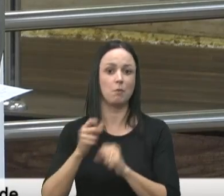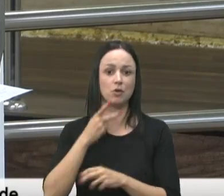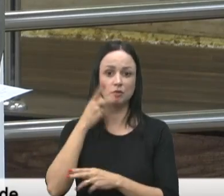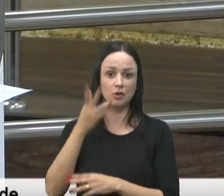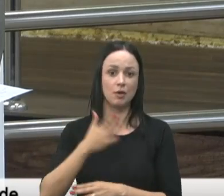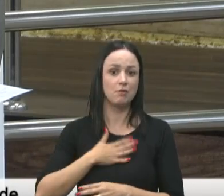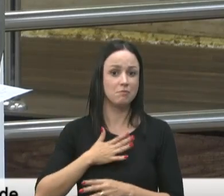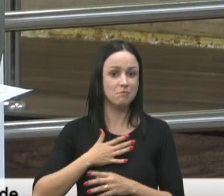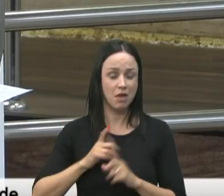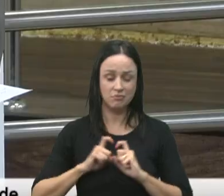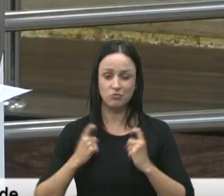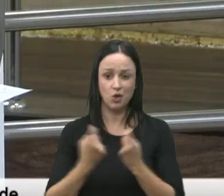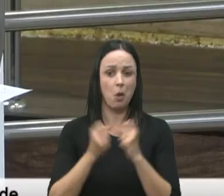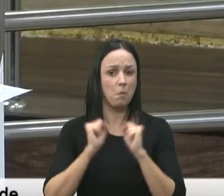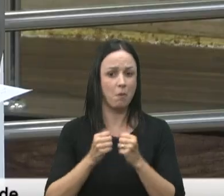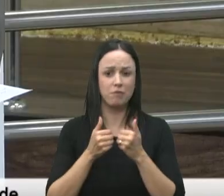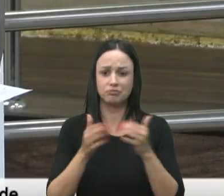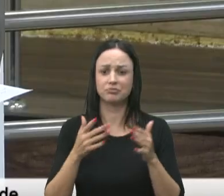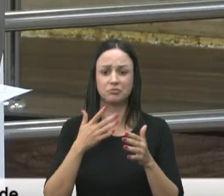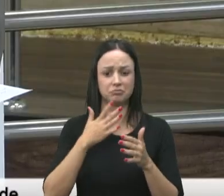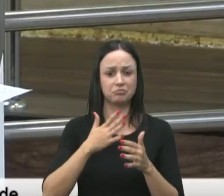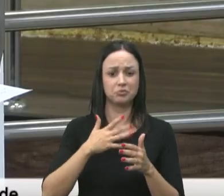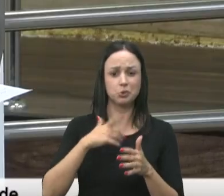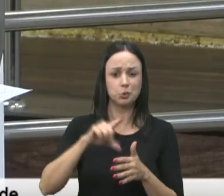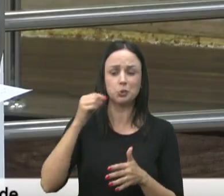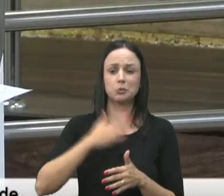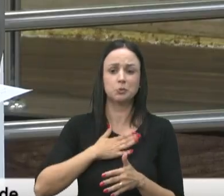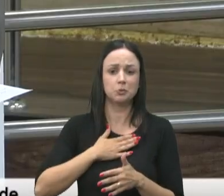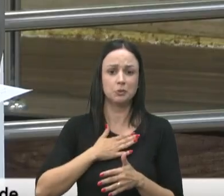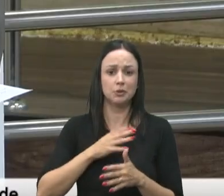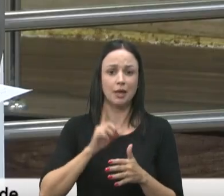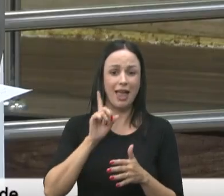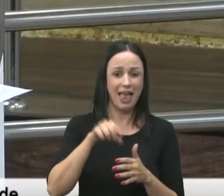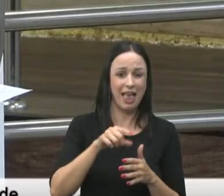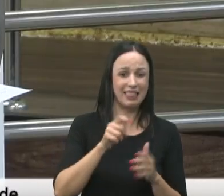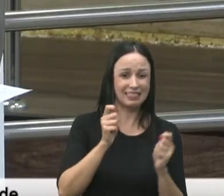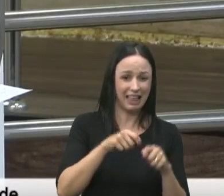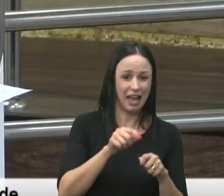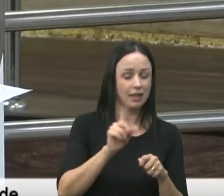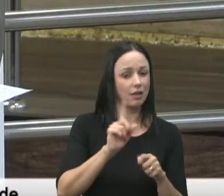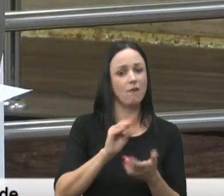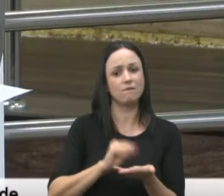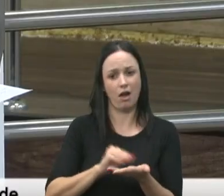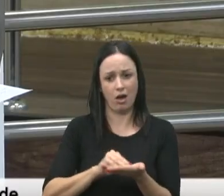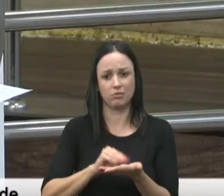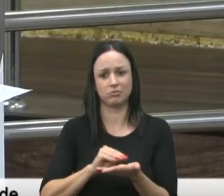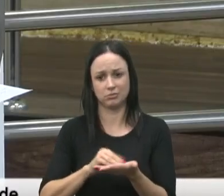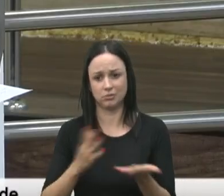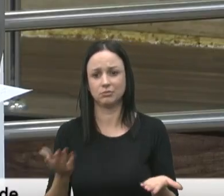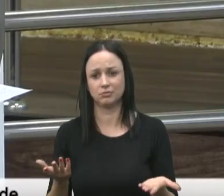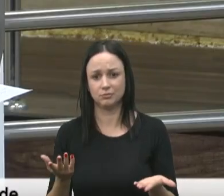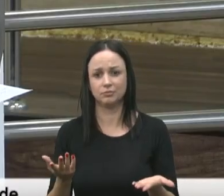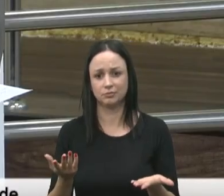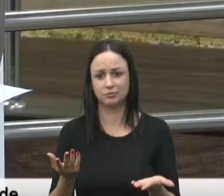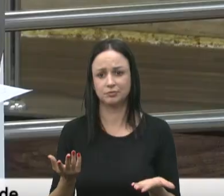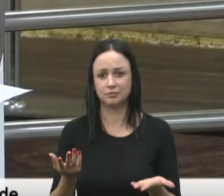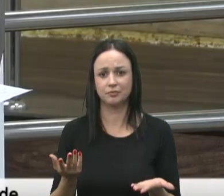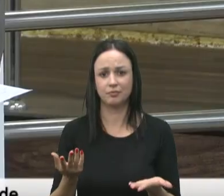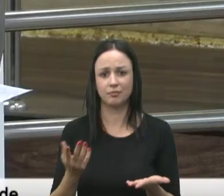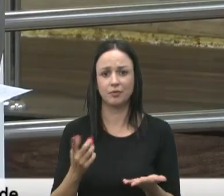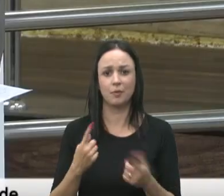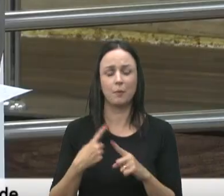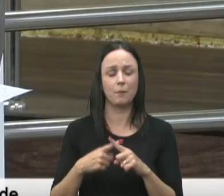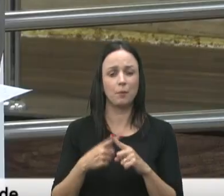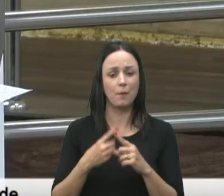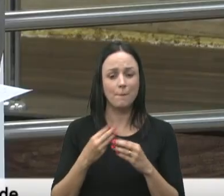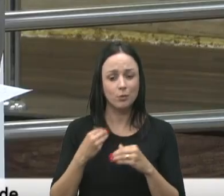minha sexualidade, é por conta disso. É o suficiente? Não. Definitivamente não, porque ainda há muito